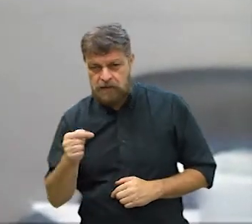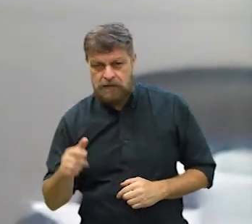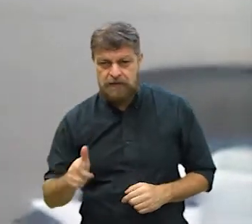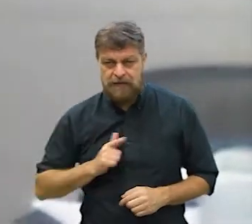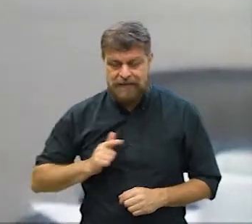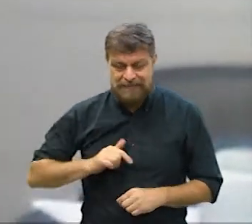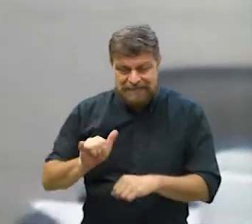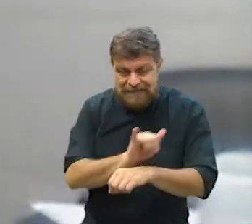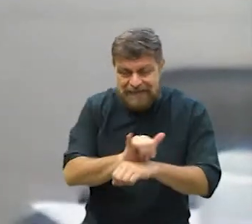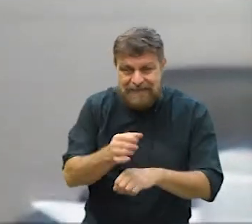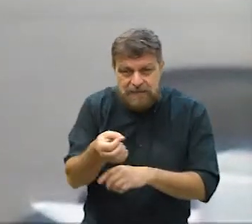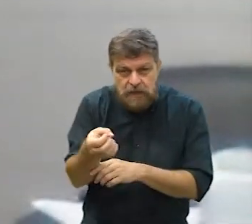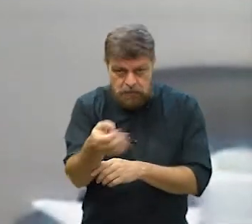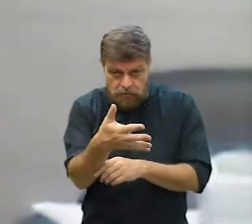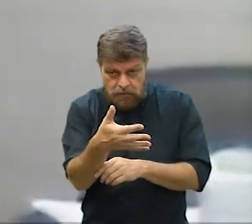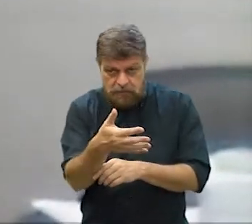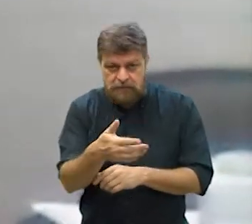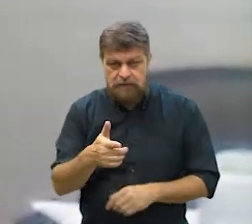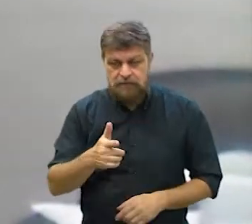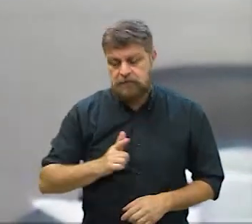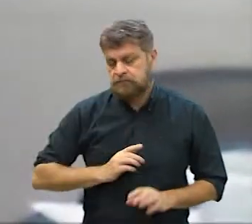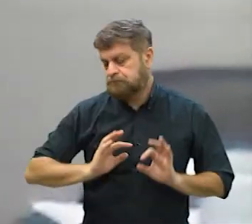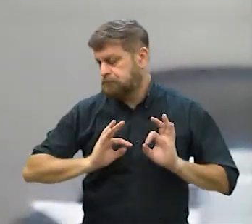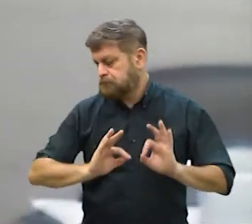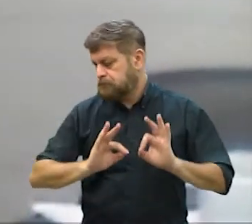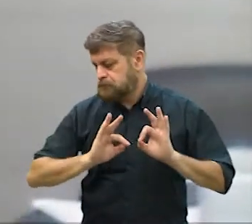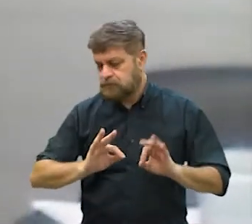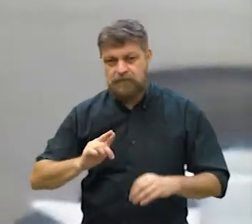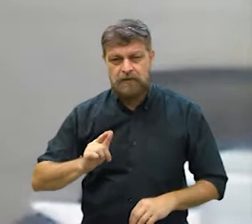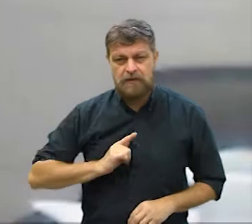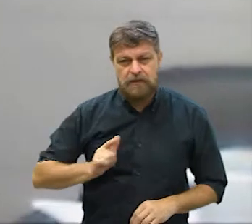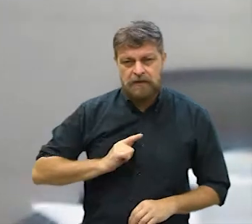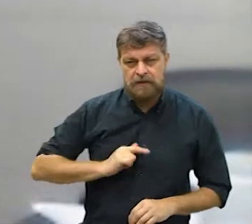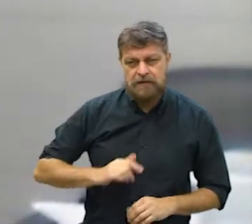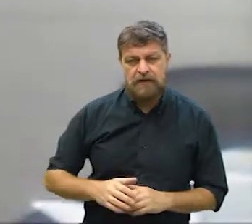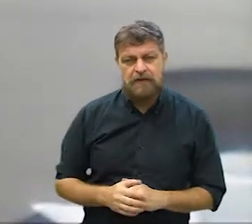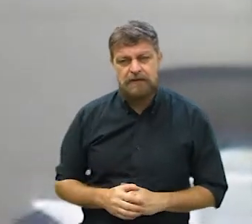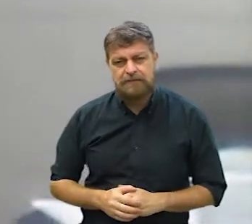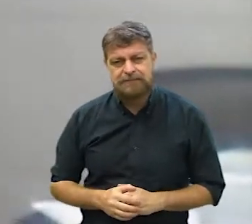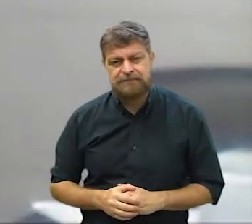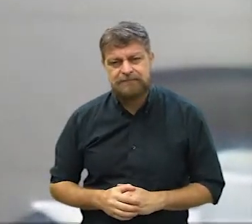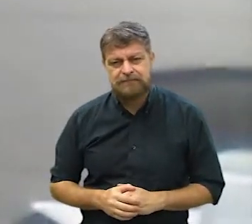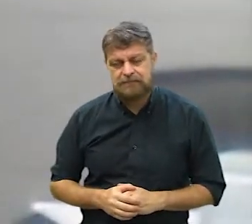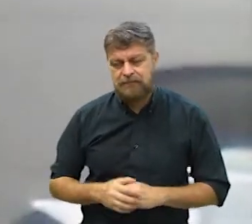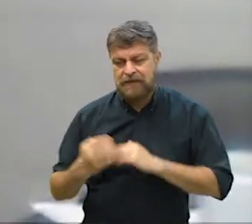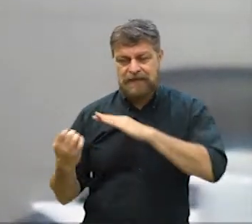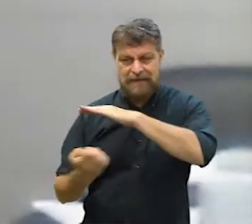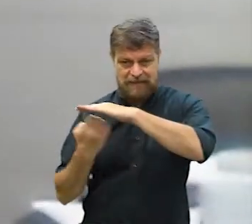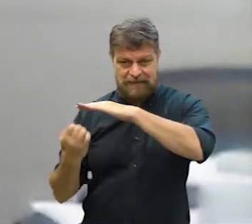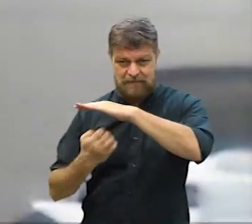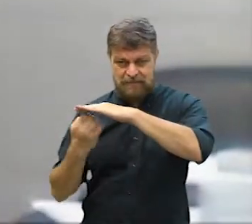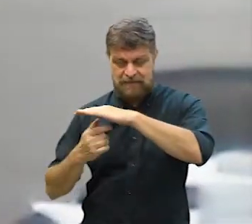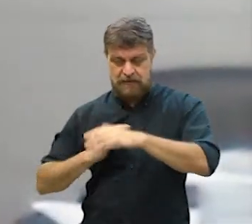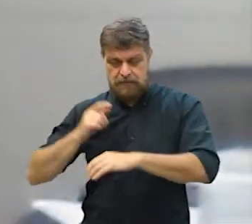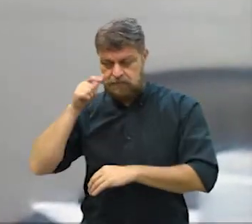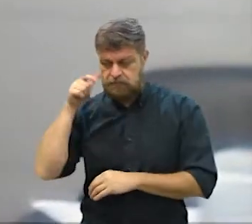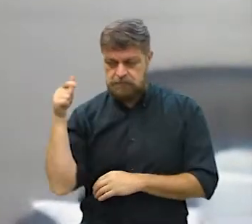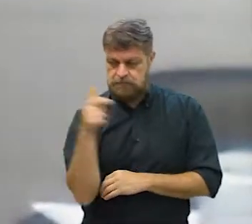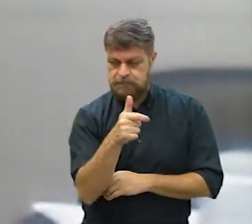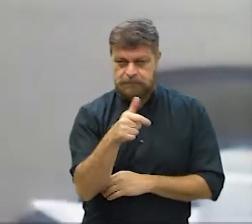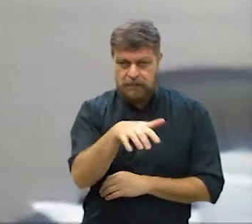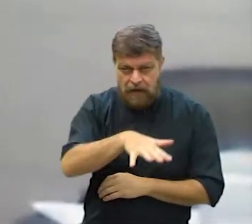e essa nova configuração está sendo muito pleiteada por